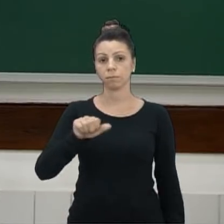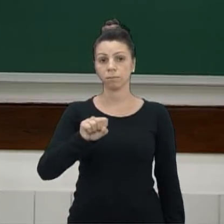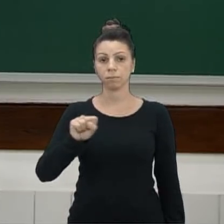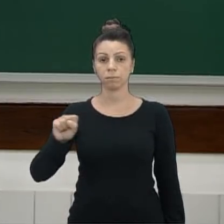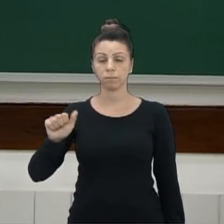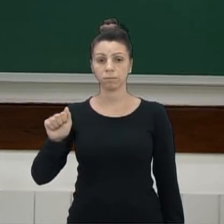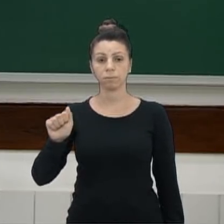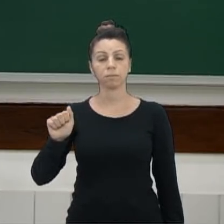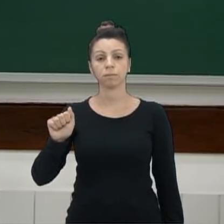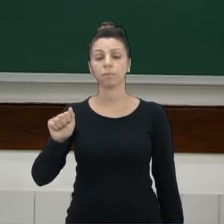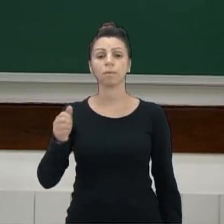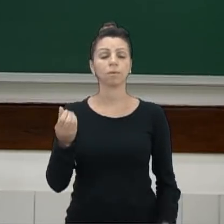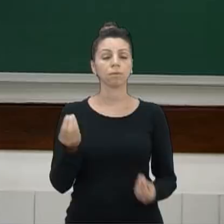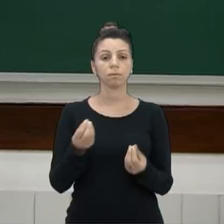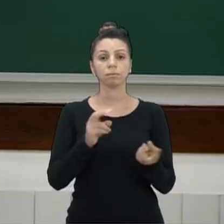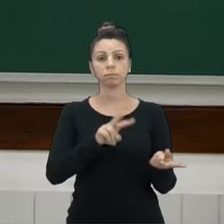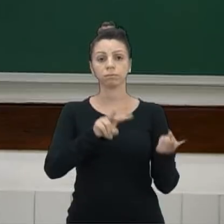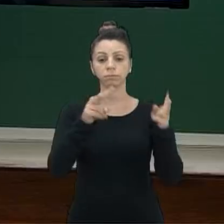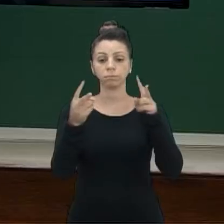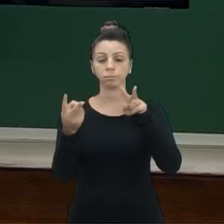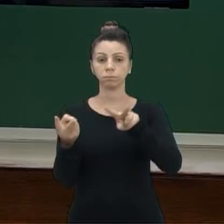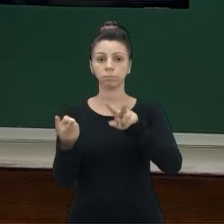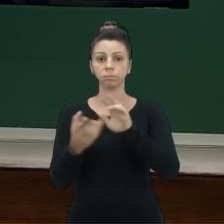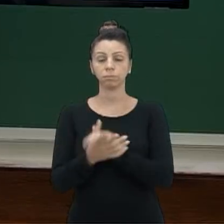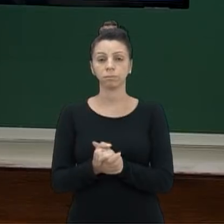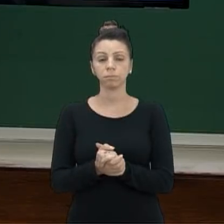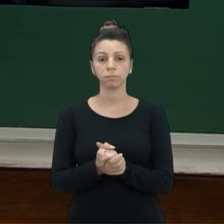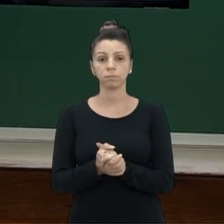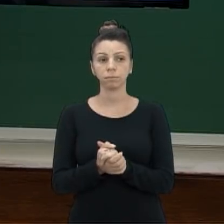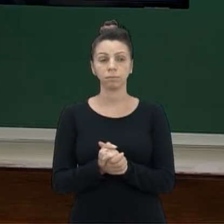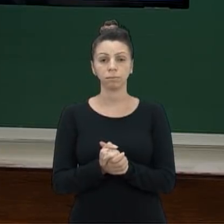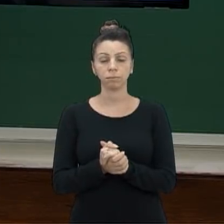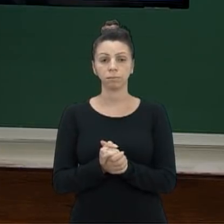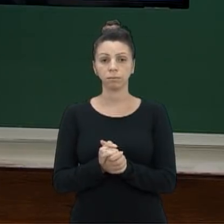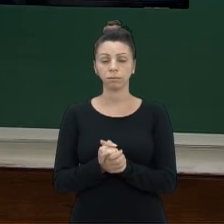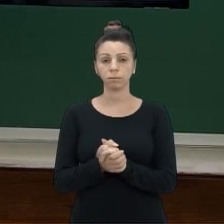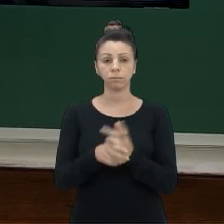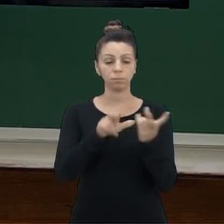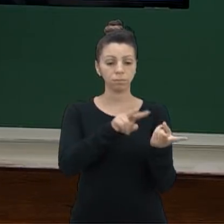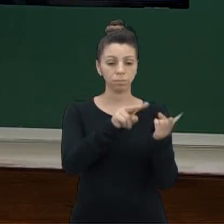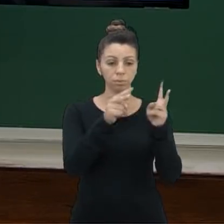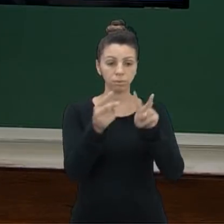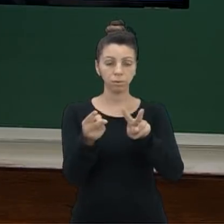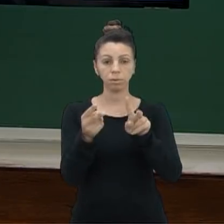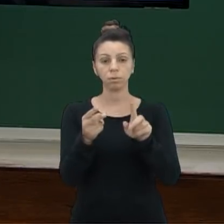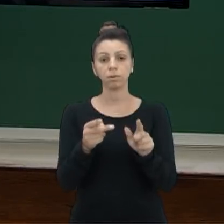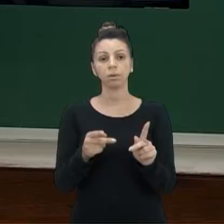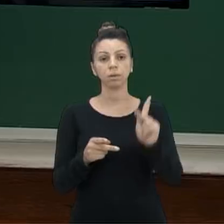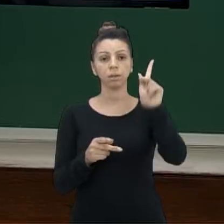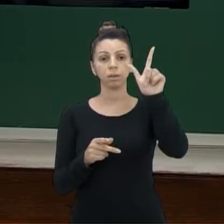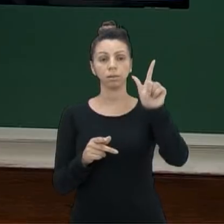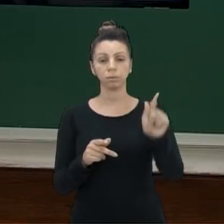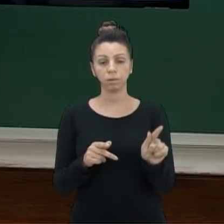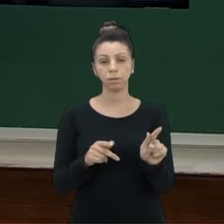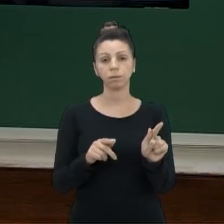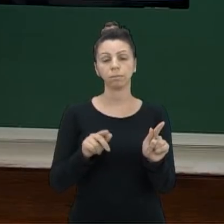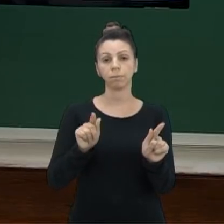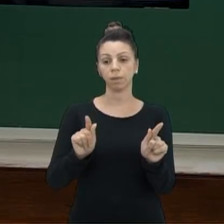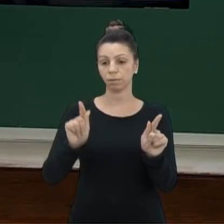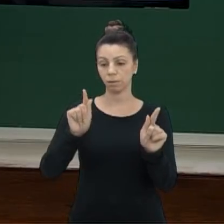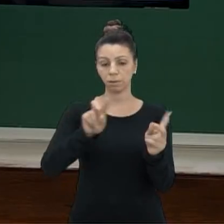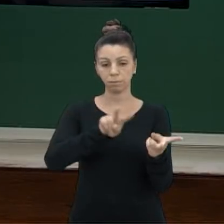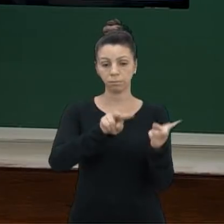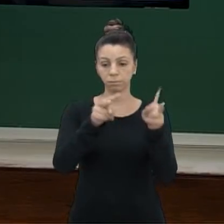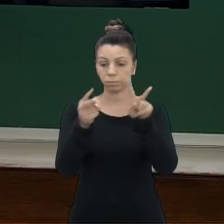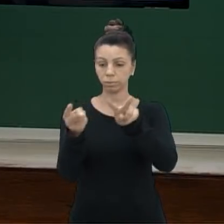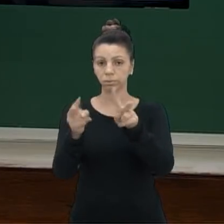como transformar as unidades de massa uma entre a outra, quilograma para grama, grama para quilograma, a gente fez os dois